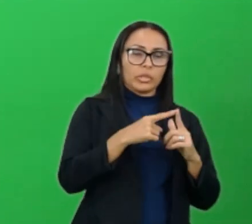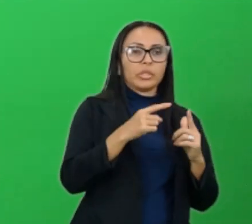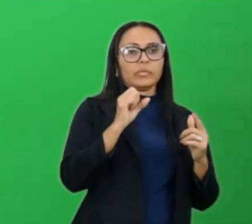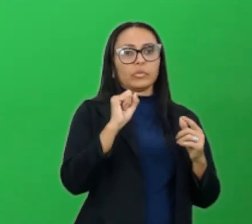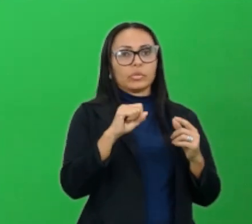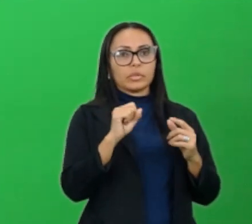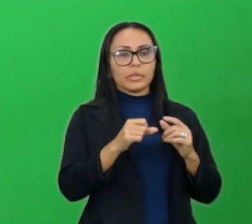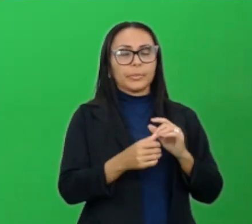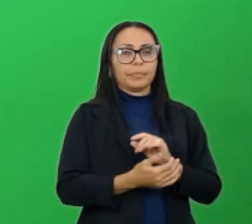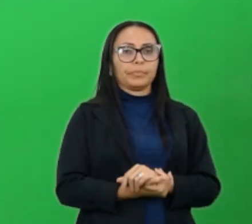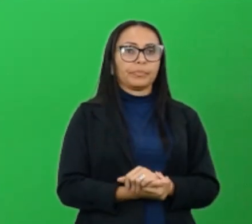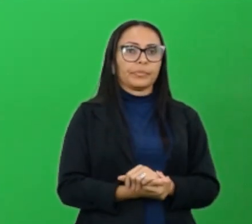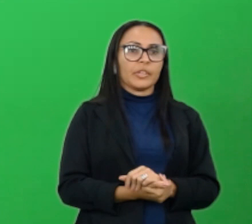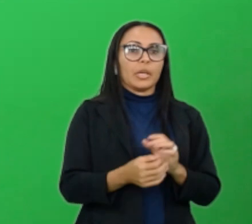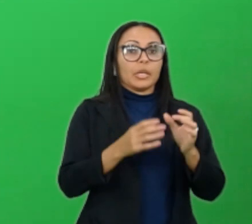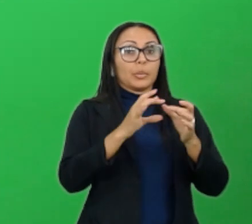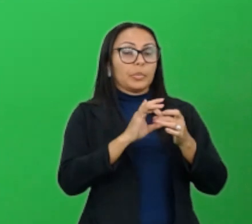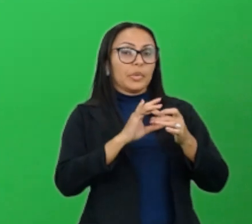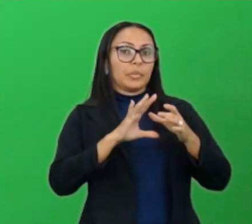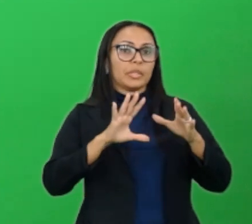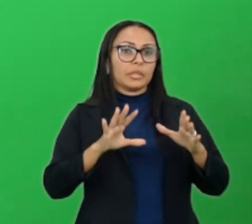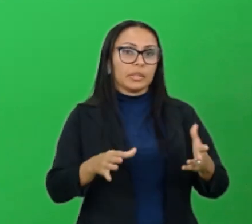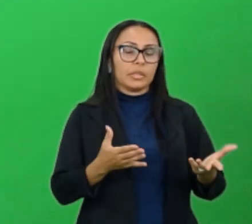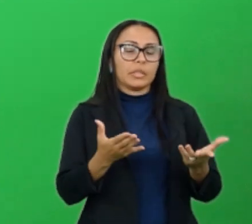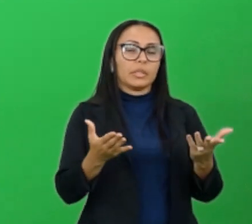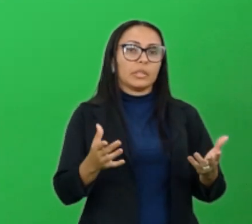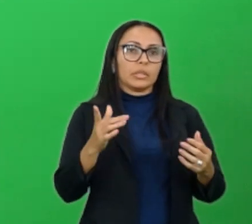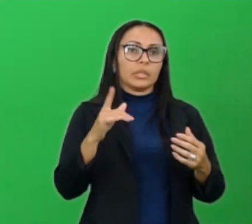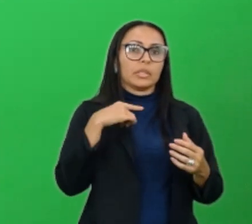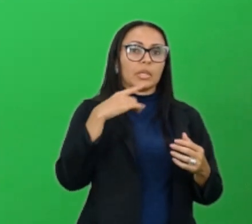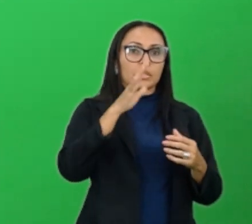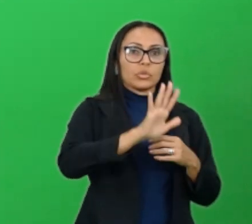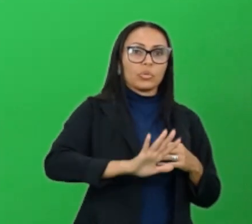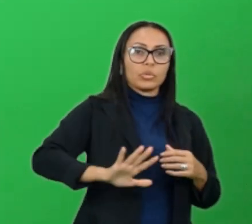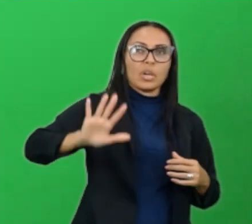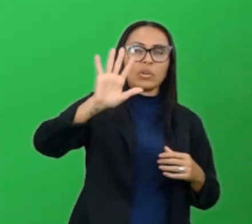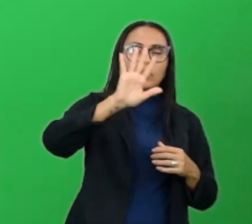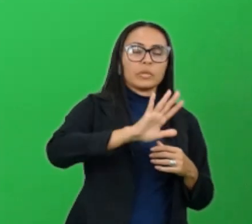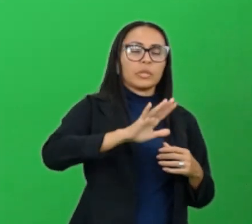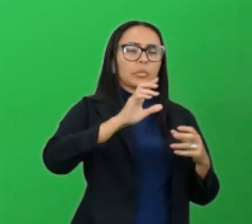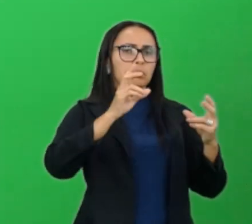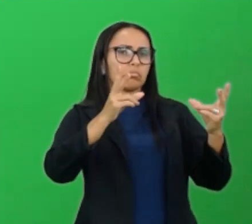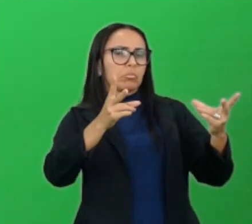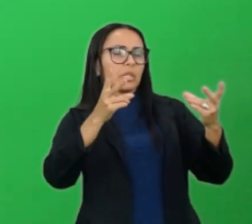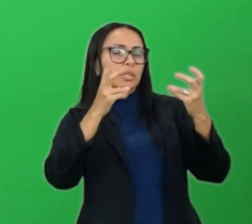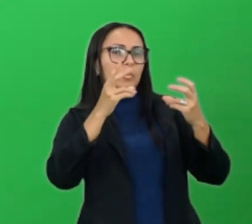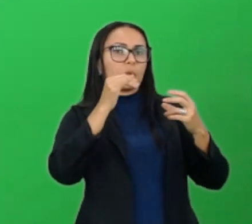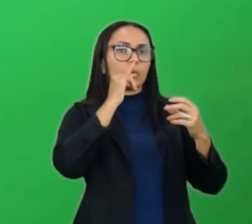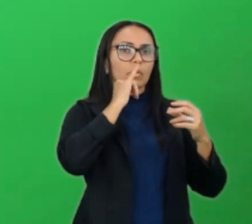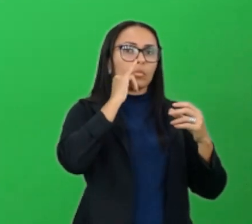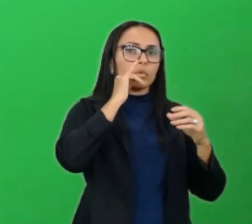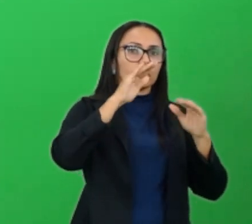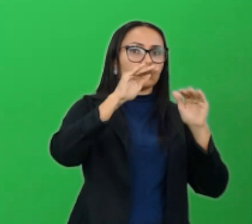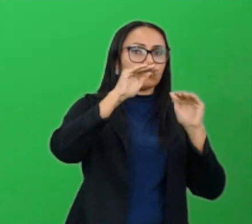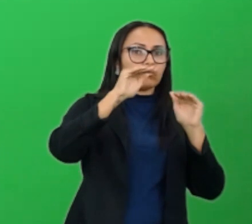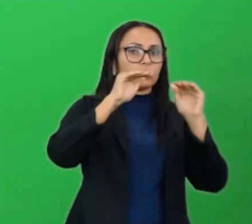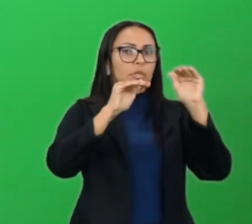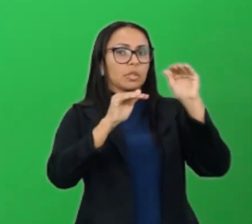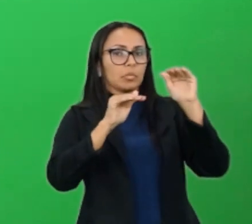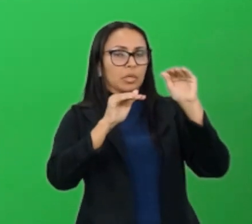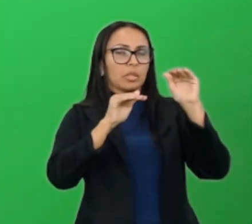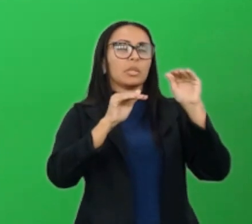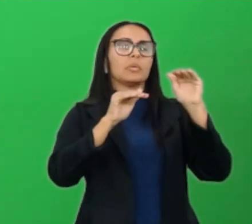permitir, né, que em patamar nacional sejam identificados, por exemplo, alguns desequilíbrios ou algumas desigualdades entre os